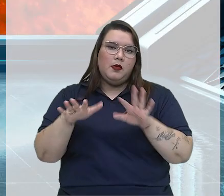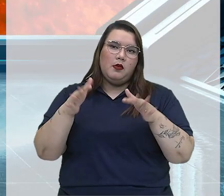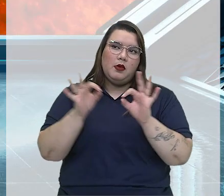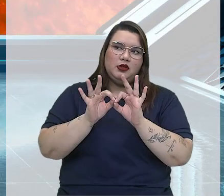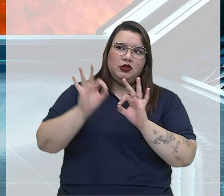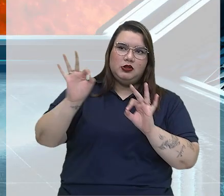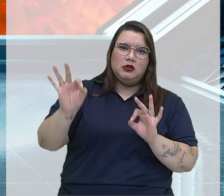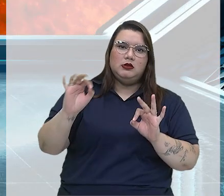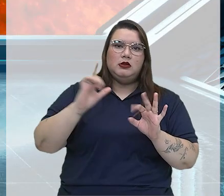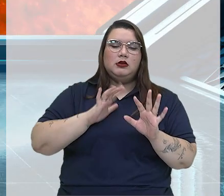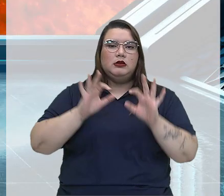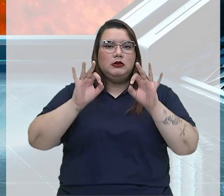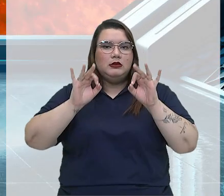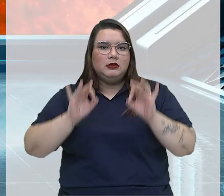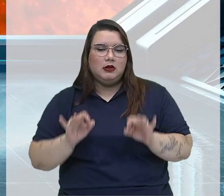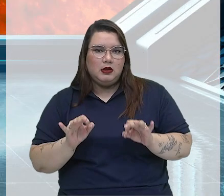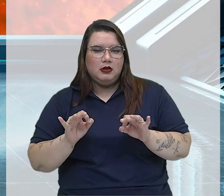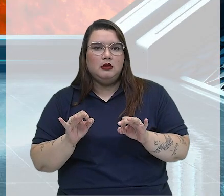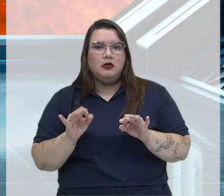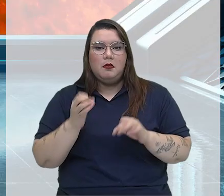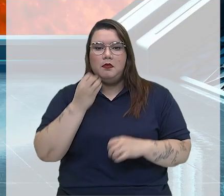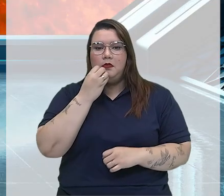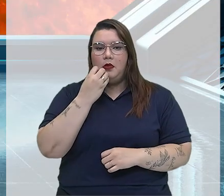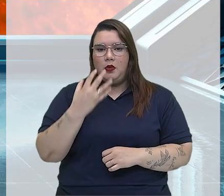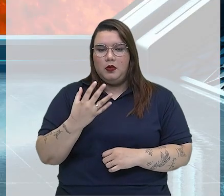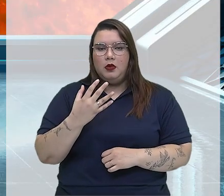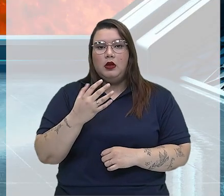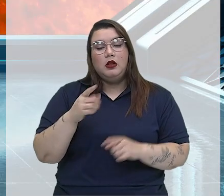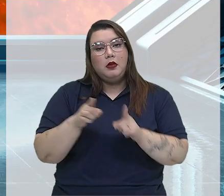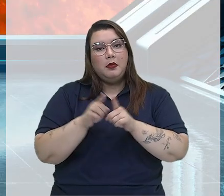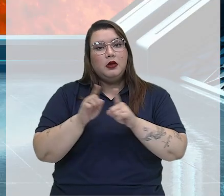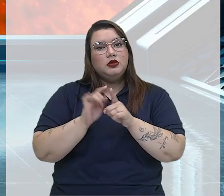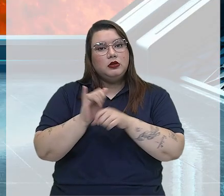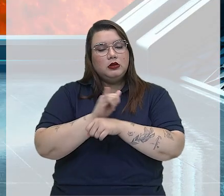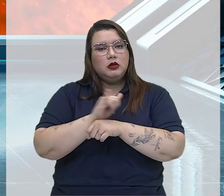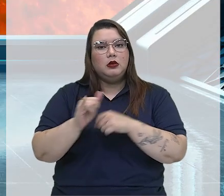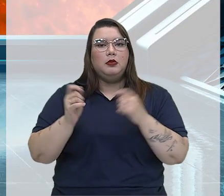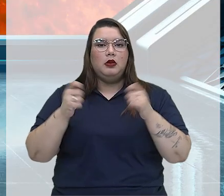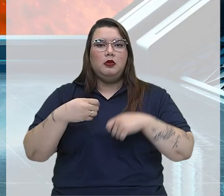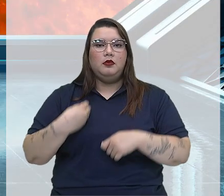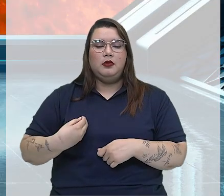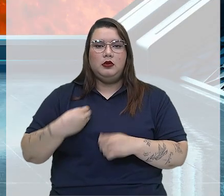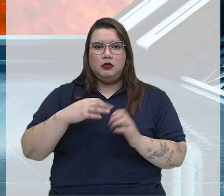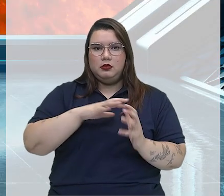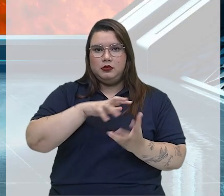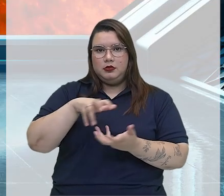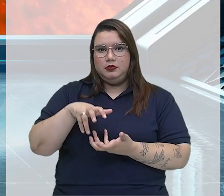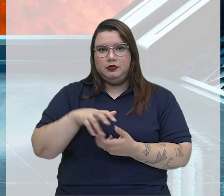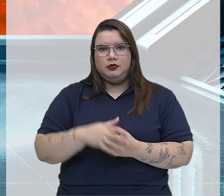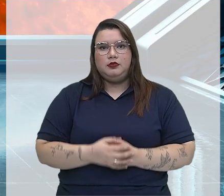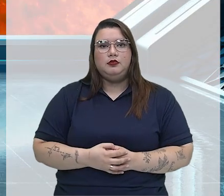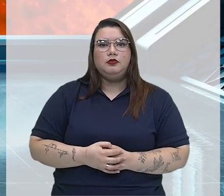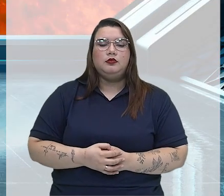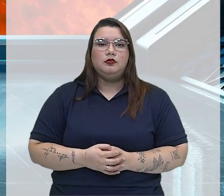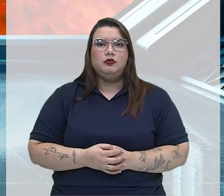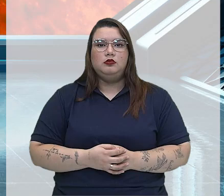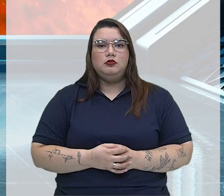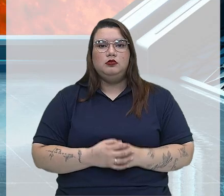quente. Então, aí a Terra acaba estando numa posição bem privilegiada e estratégica para que haja vida em nosso